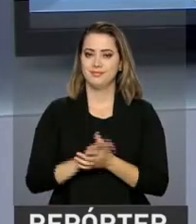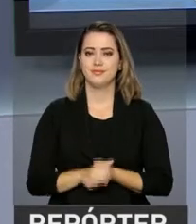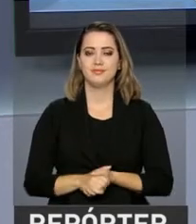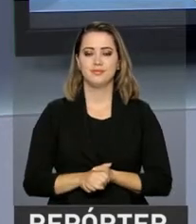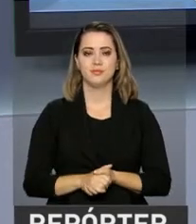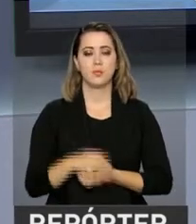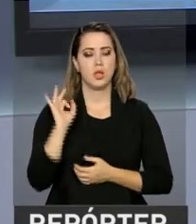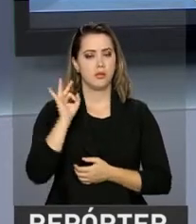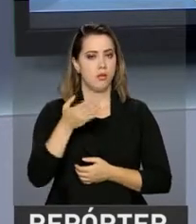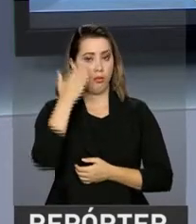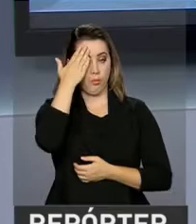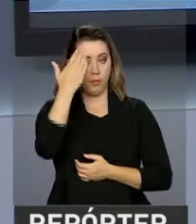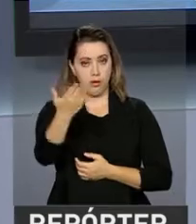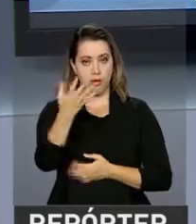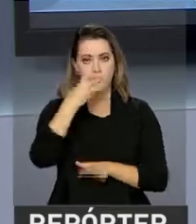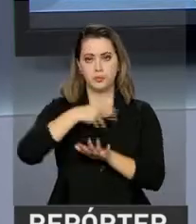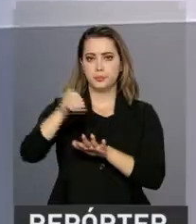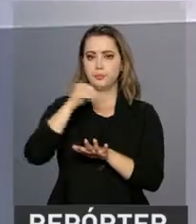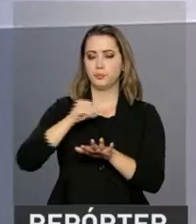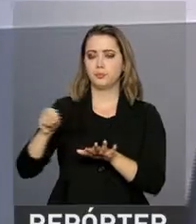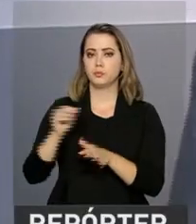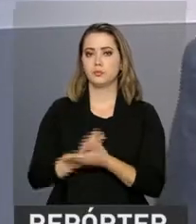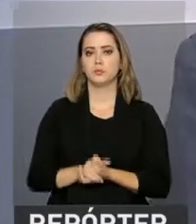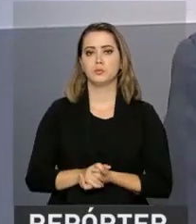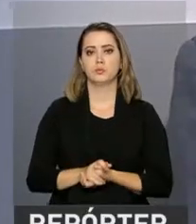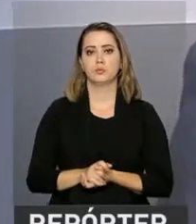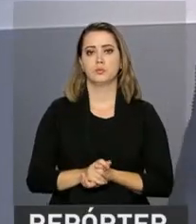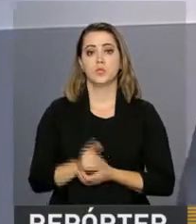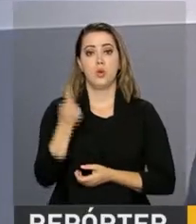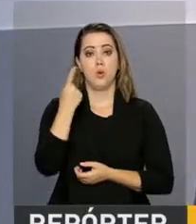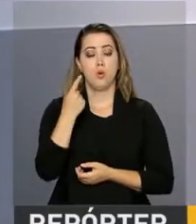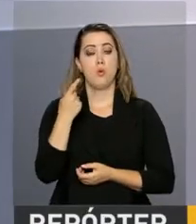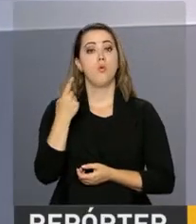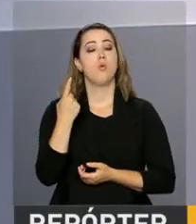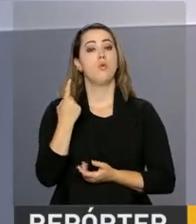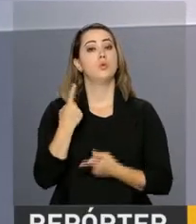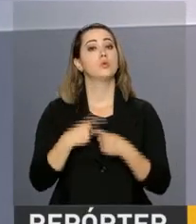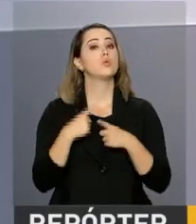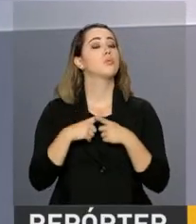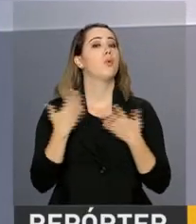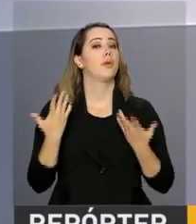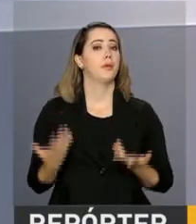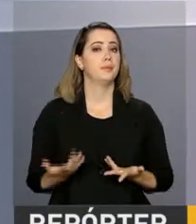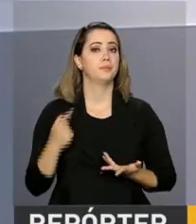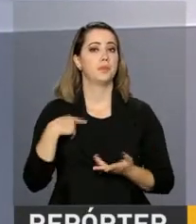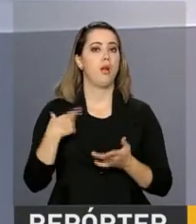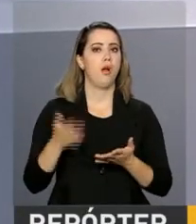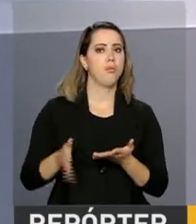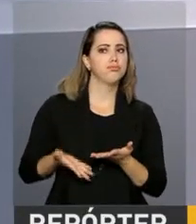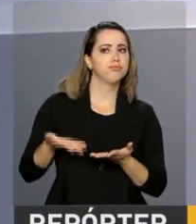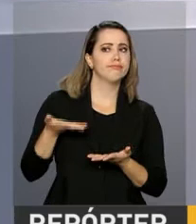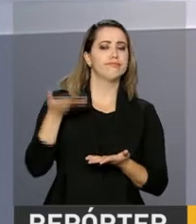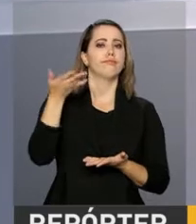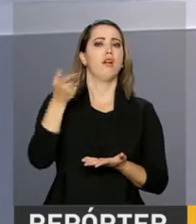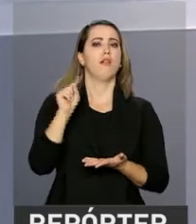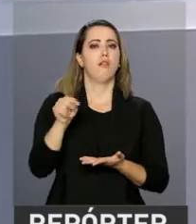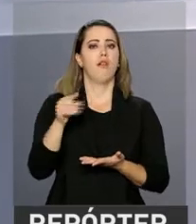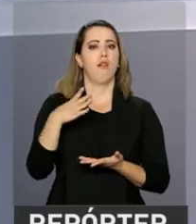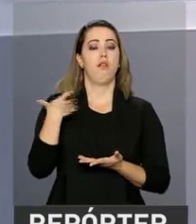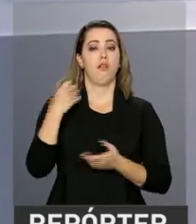acerto paulo obrigado pelas informações e um dos fatores que levaram o índice da indústria foi a produção de veículos